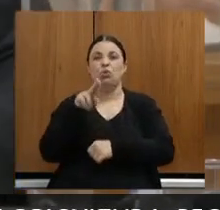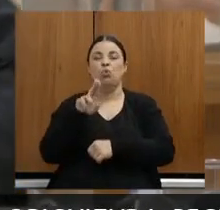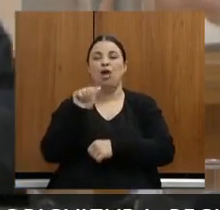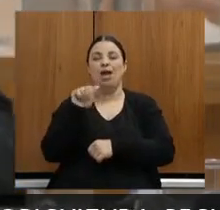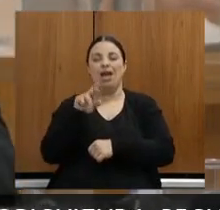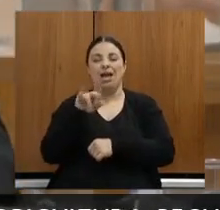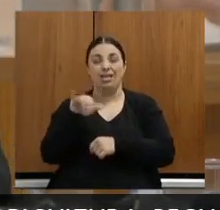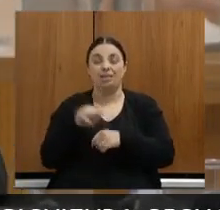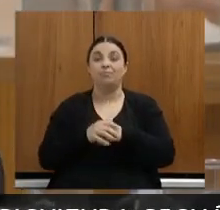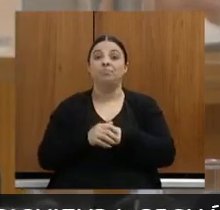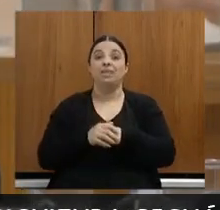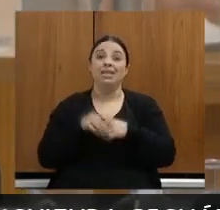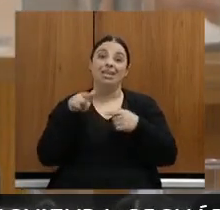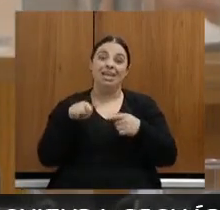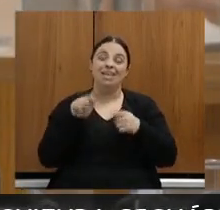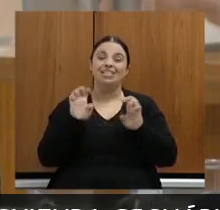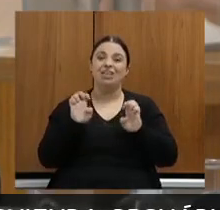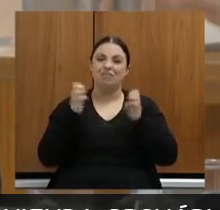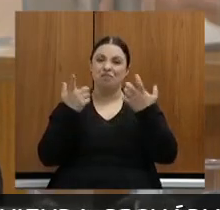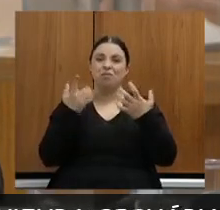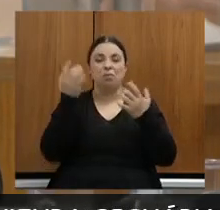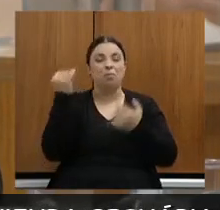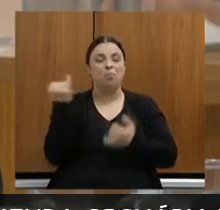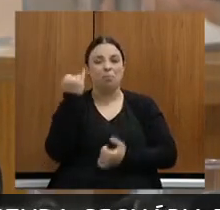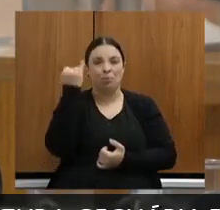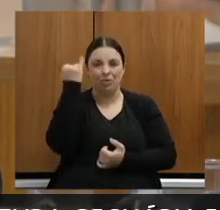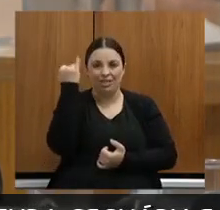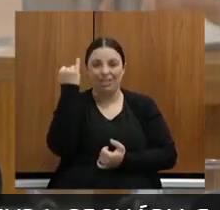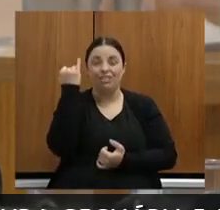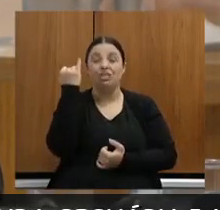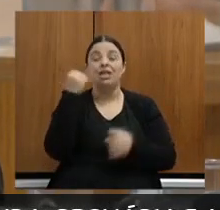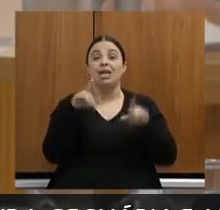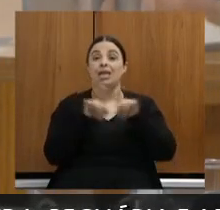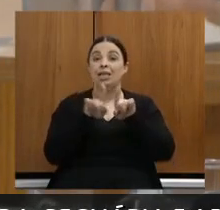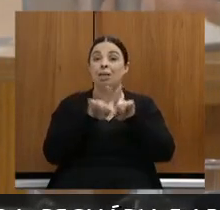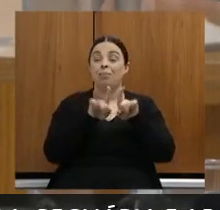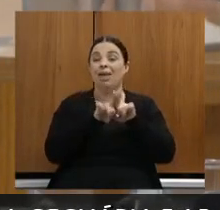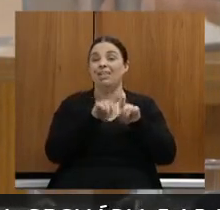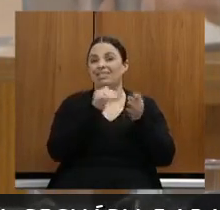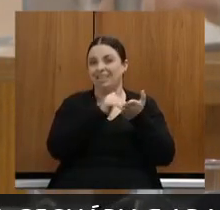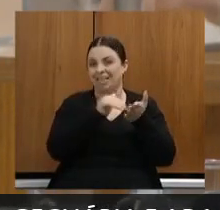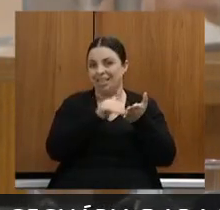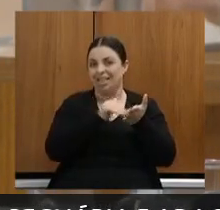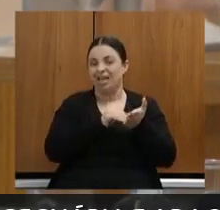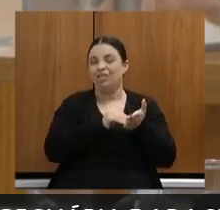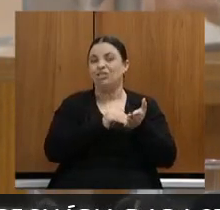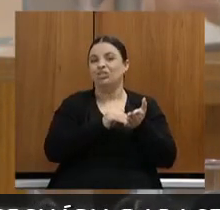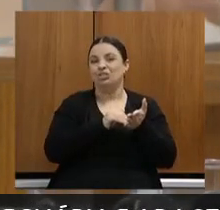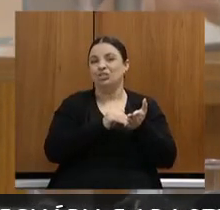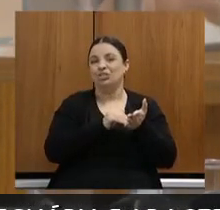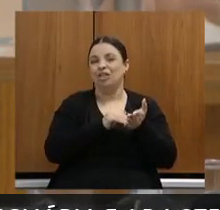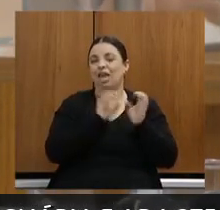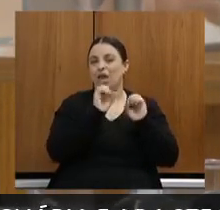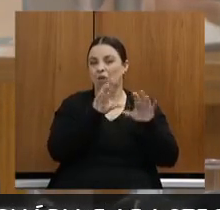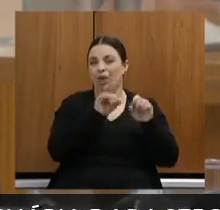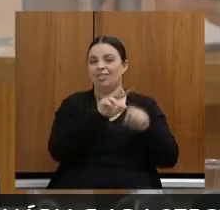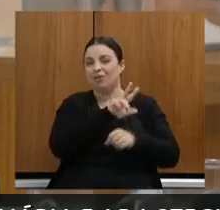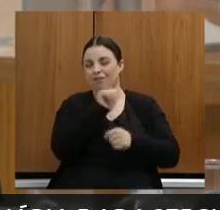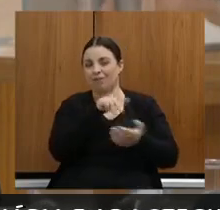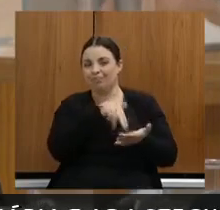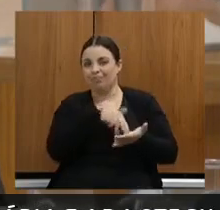outro evento aqui em Belo Horizonte da qual receberemos a secretária de educação Mas fico feliz né das coisas estarem